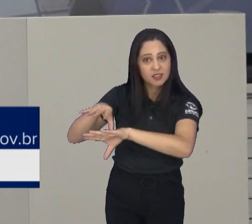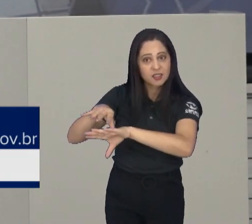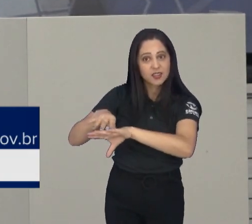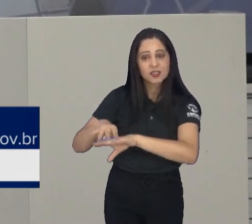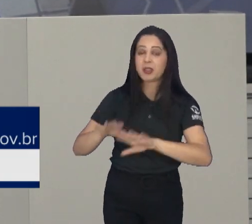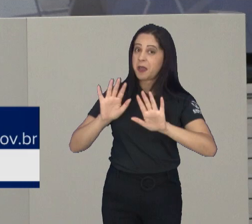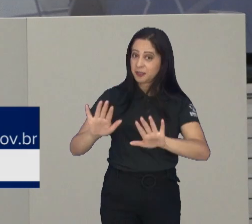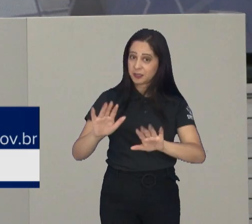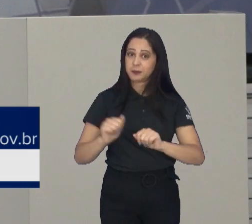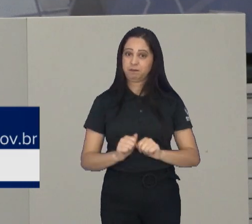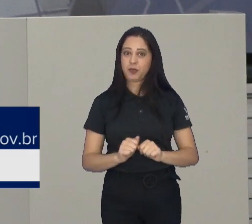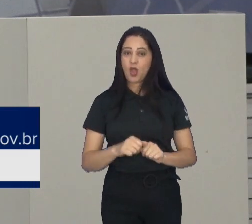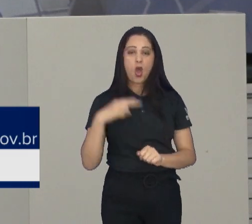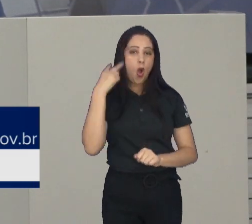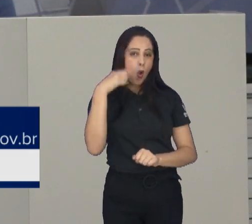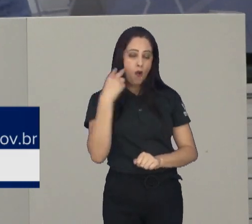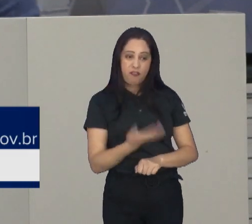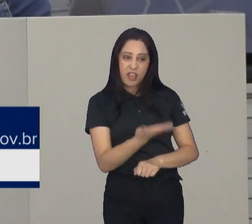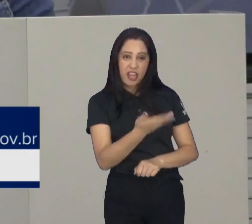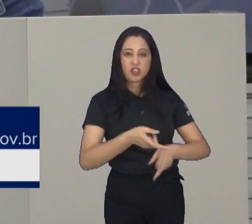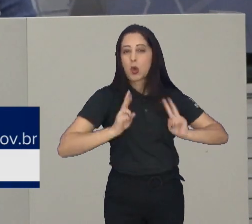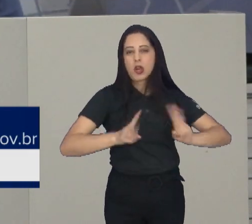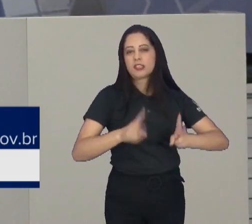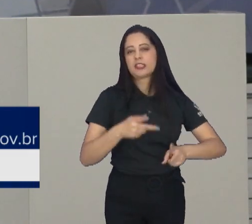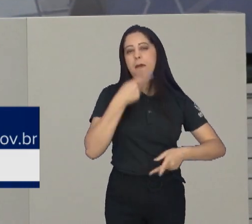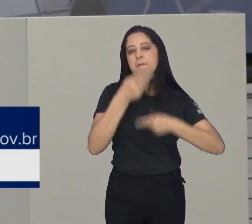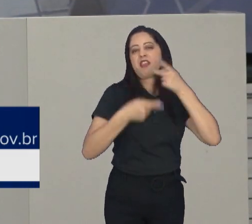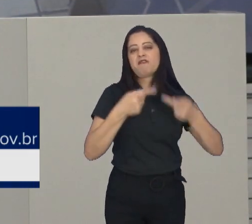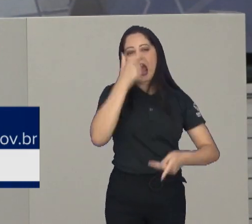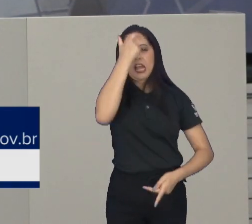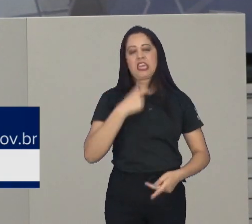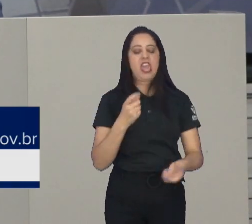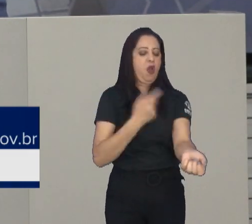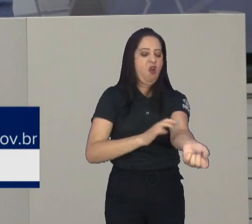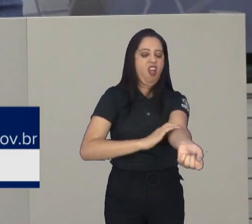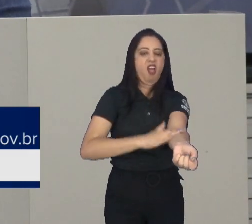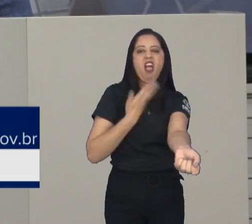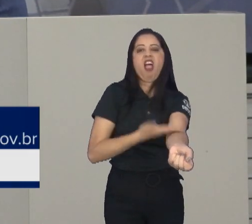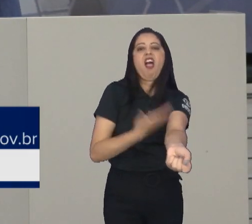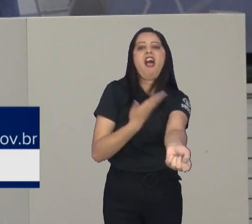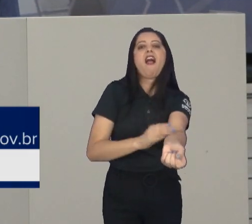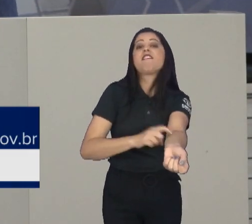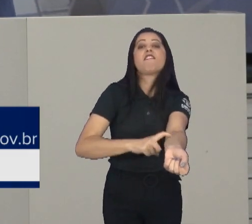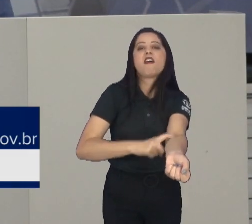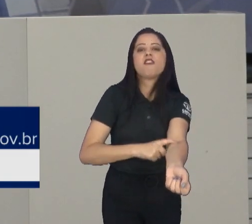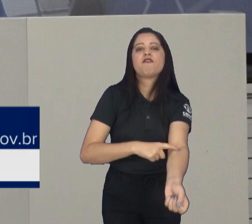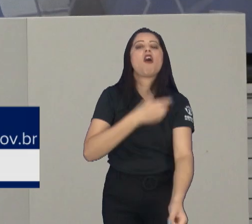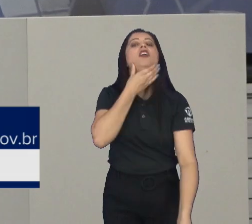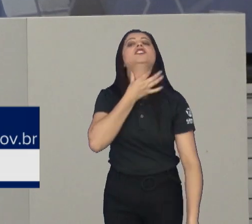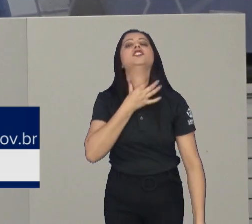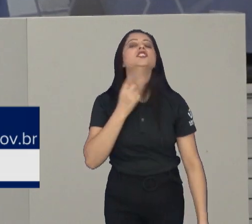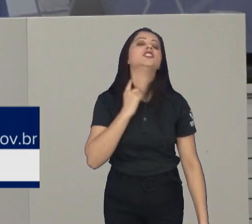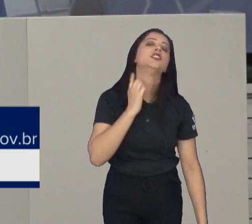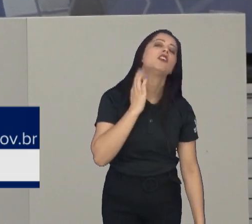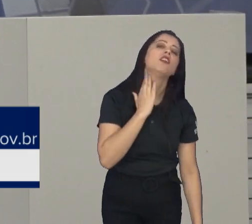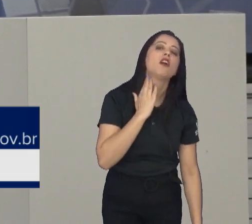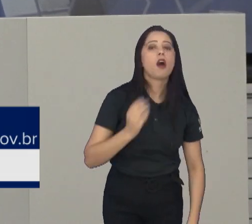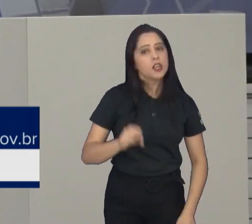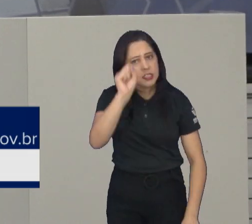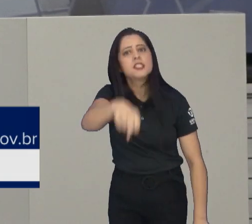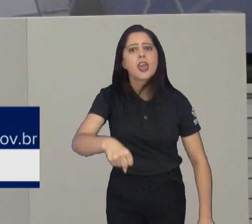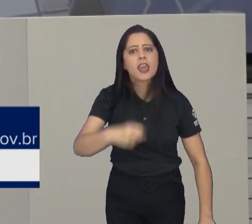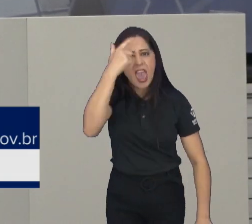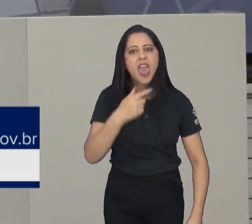o vereador, que costuma falar da minha jugular, a minha jugular vai saltar sim. Porque aqui tem uma professora e vereadora que não